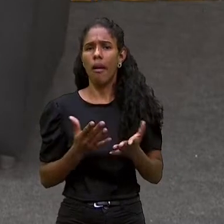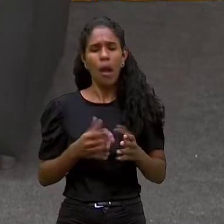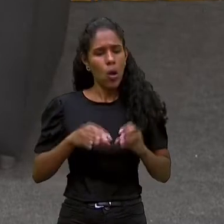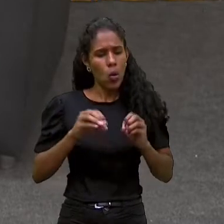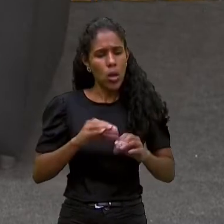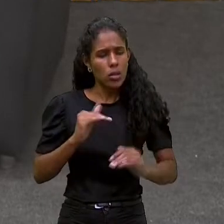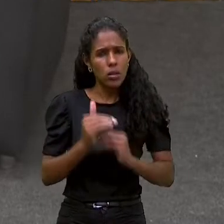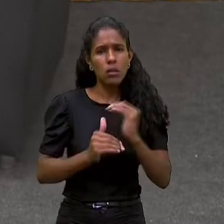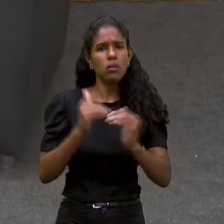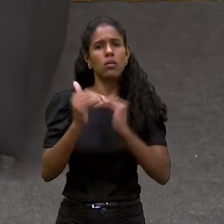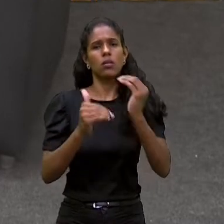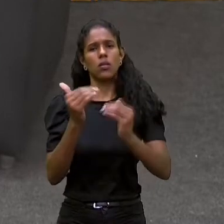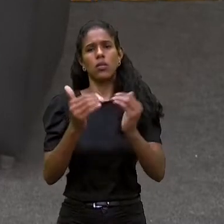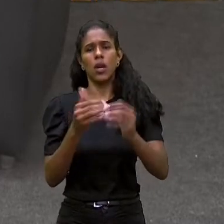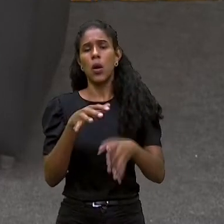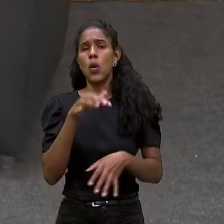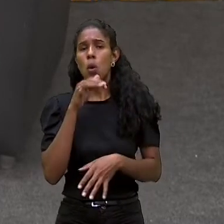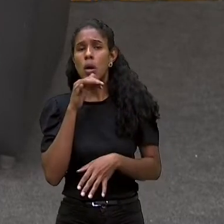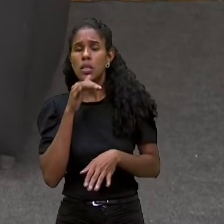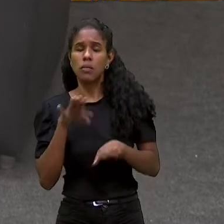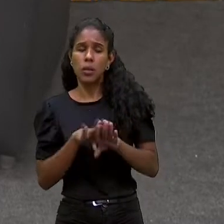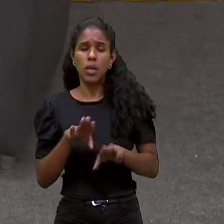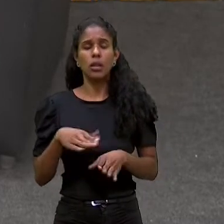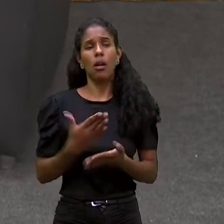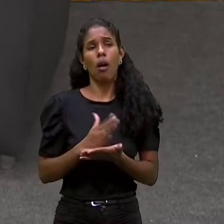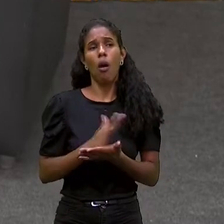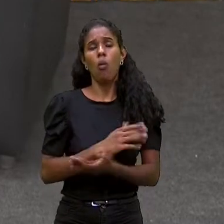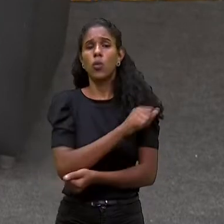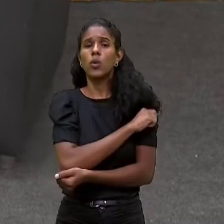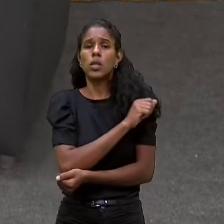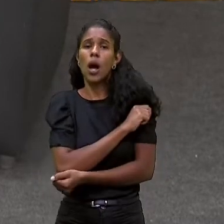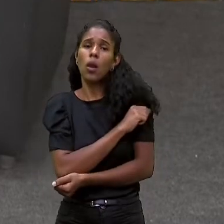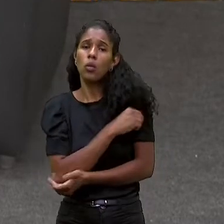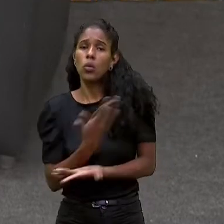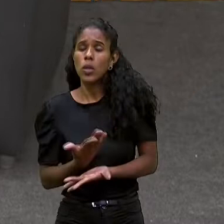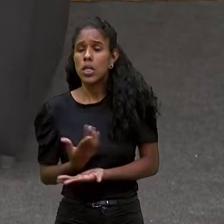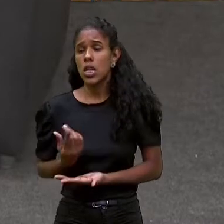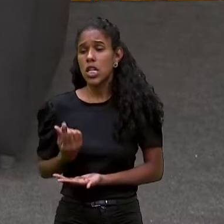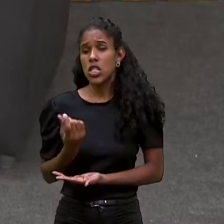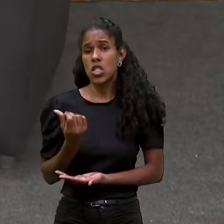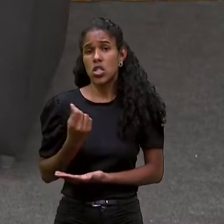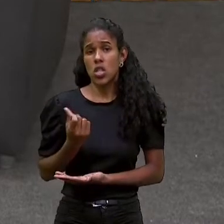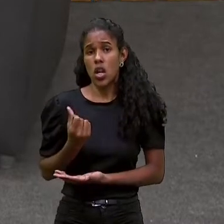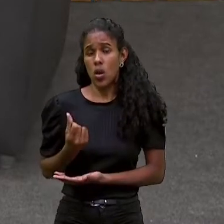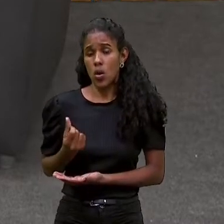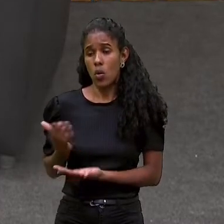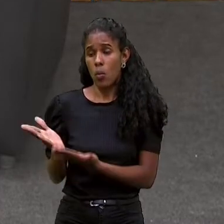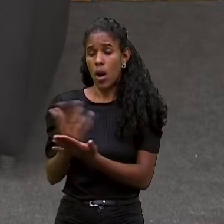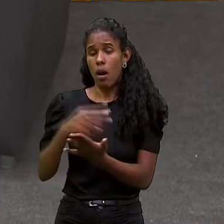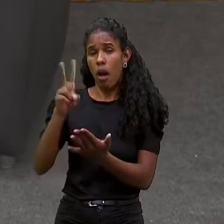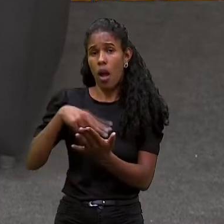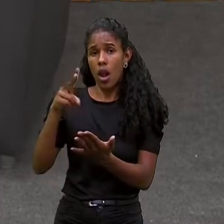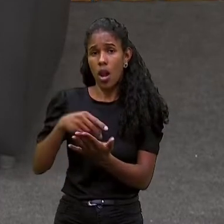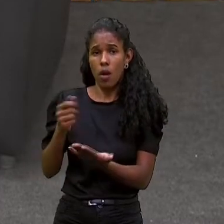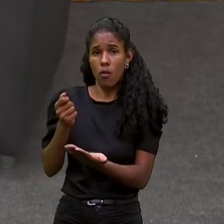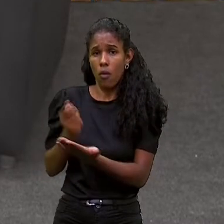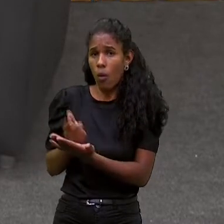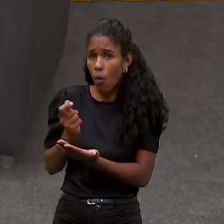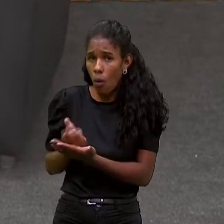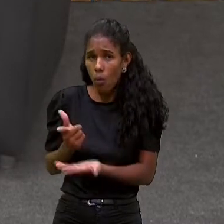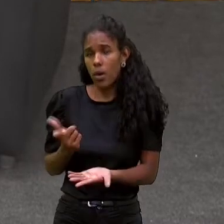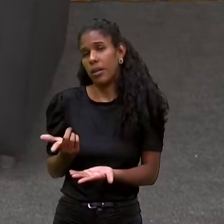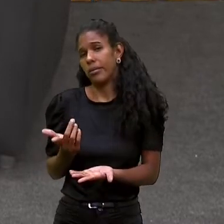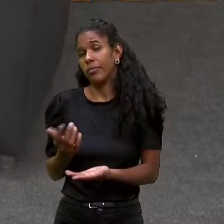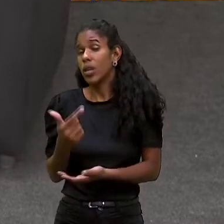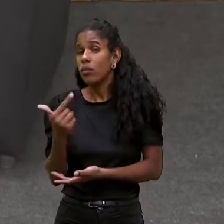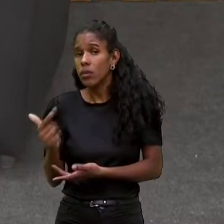o hábito, né, muitos reclamam que não tem tempo, mas jogam tempo na internet, não é? Outra coisa, não